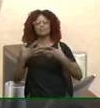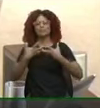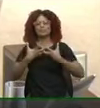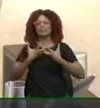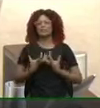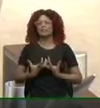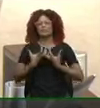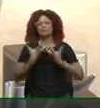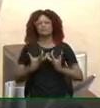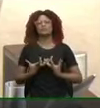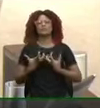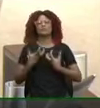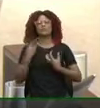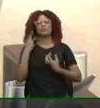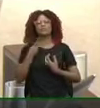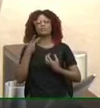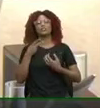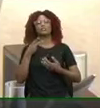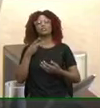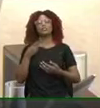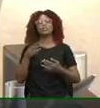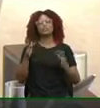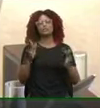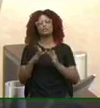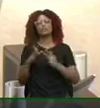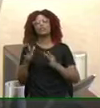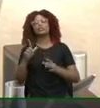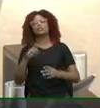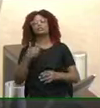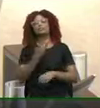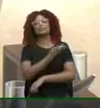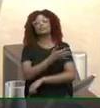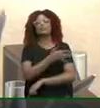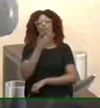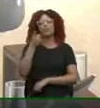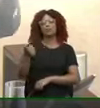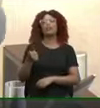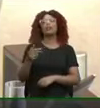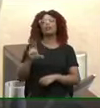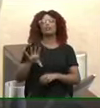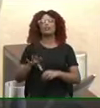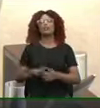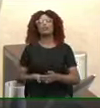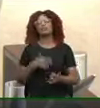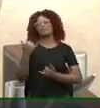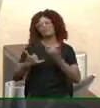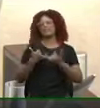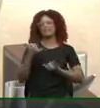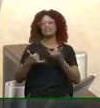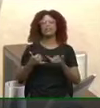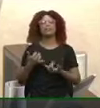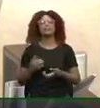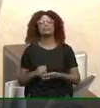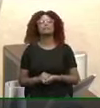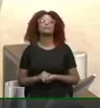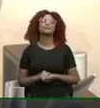paletas, tentando conviver e tirar o melhor. Quando eu fazia uma brincadeira, apertava a barriga de um, apertava, no aspecto de tirar o